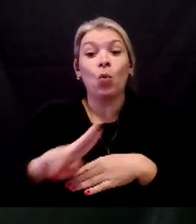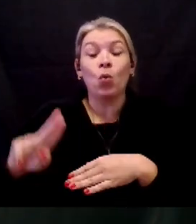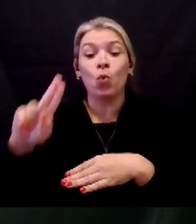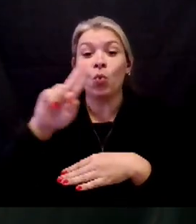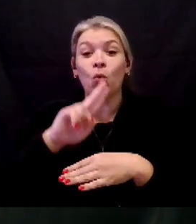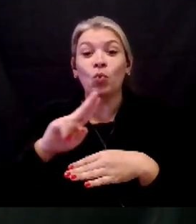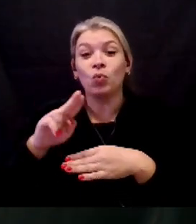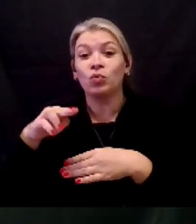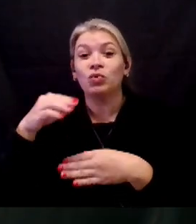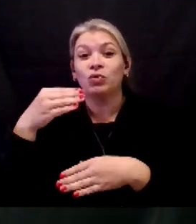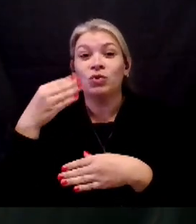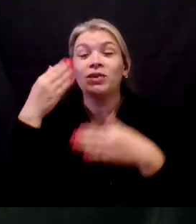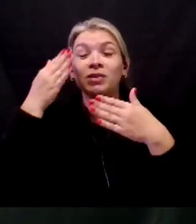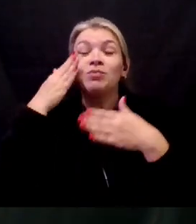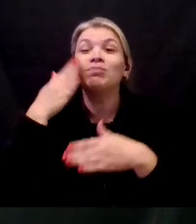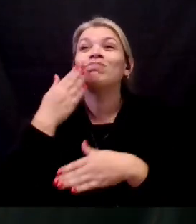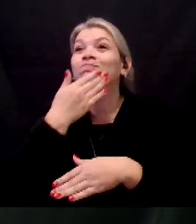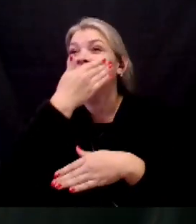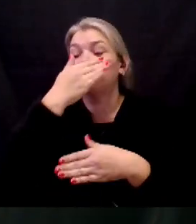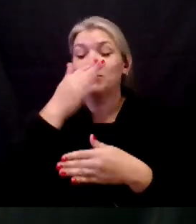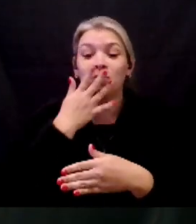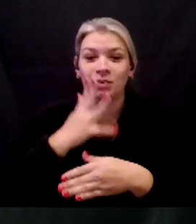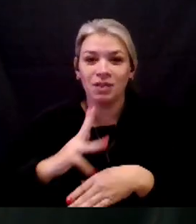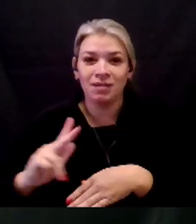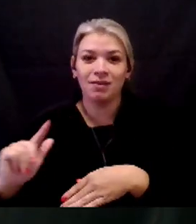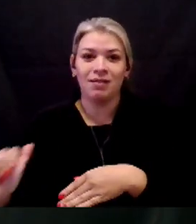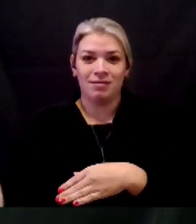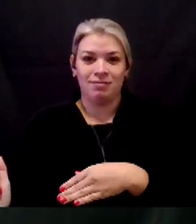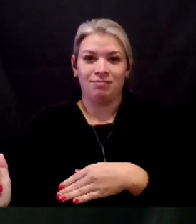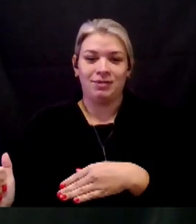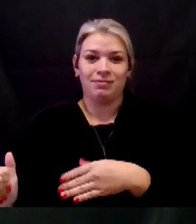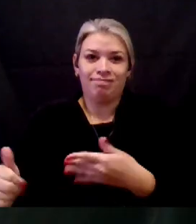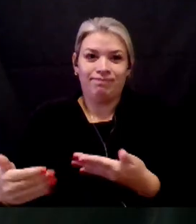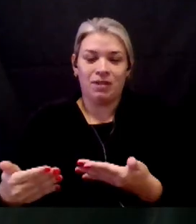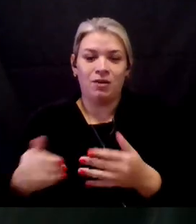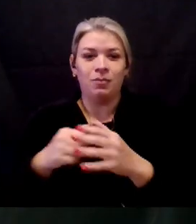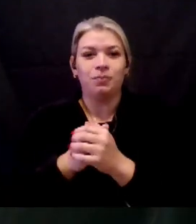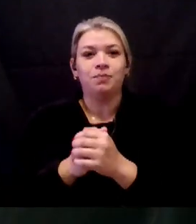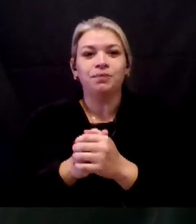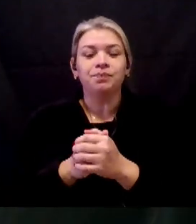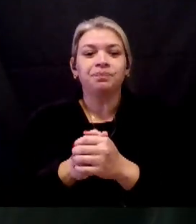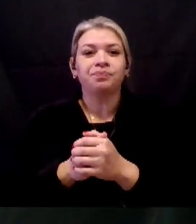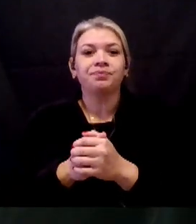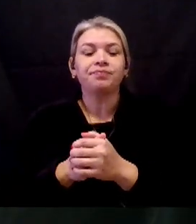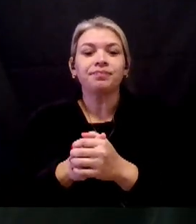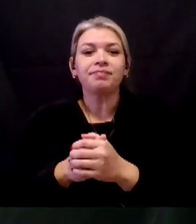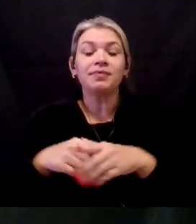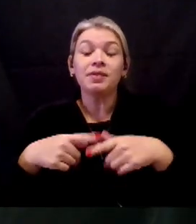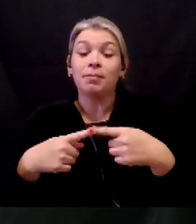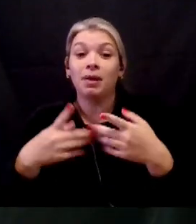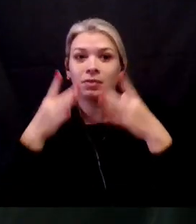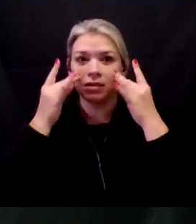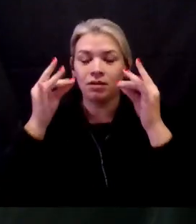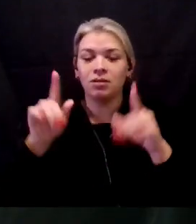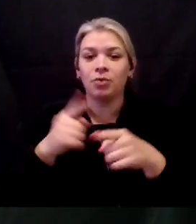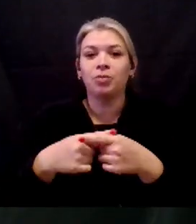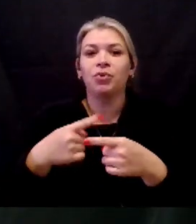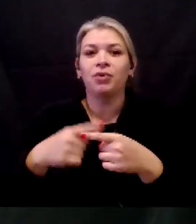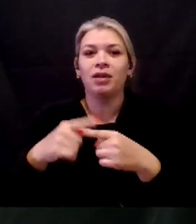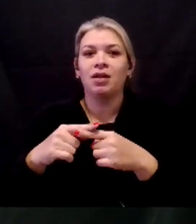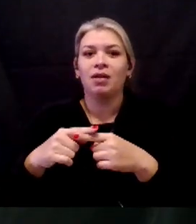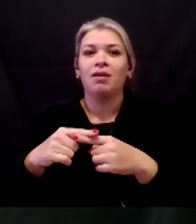crianças. Mas fazemos um adendo porque esse consumo vem aumentando nos últimos anos e tem sido influenciado